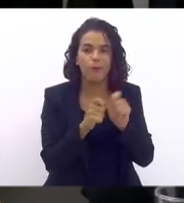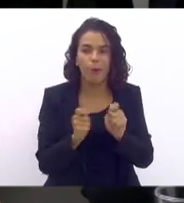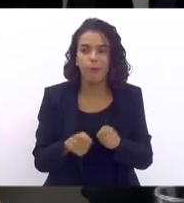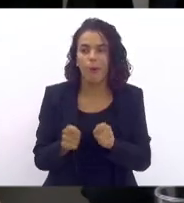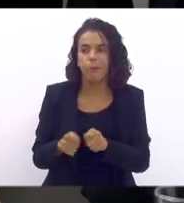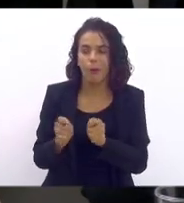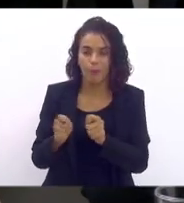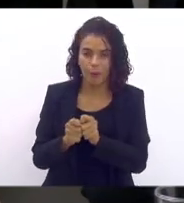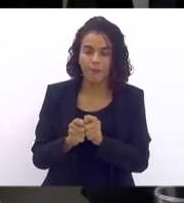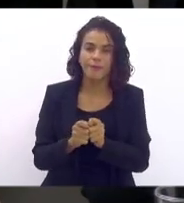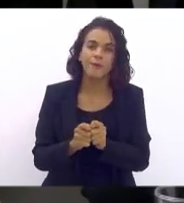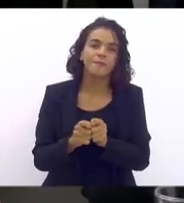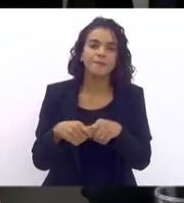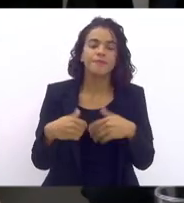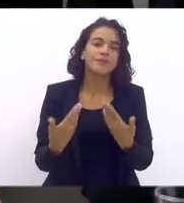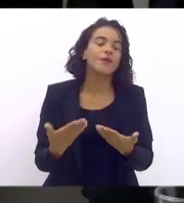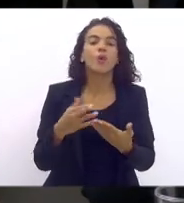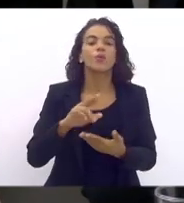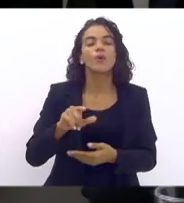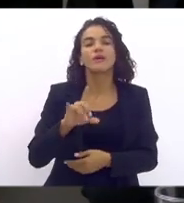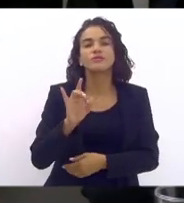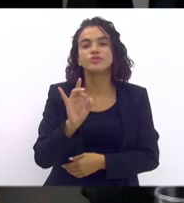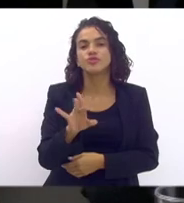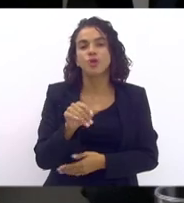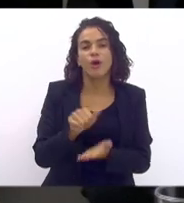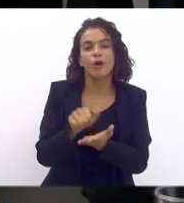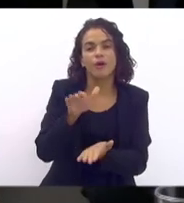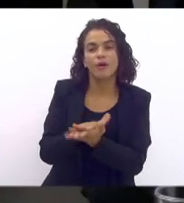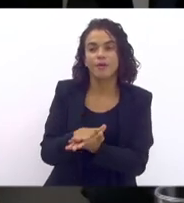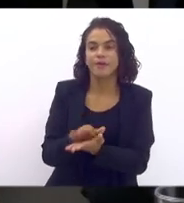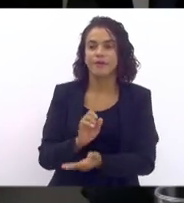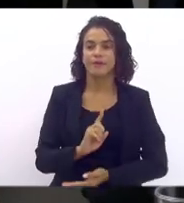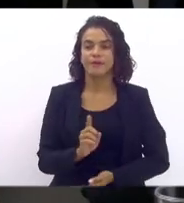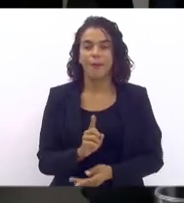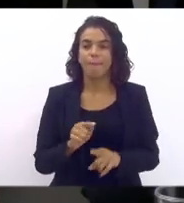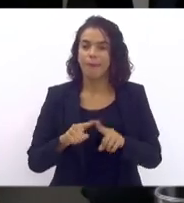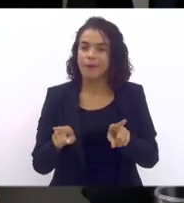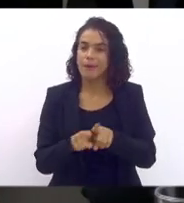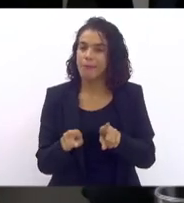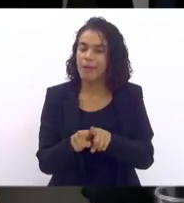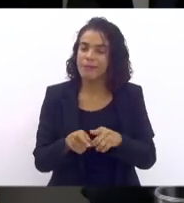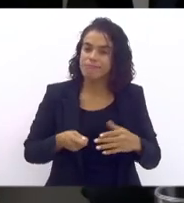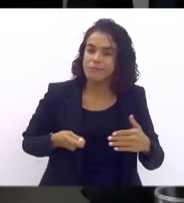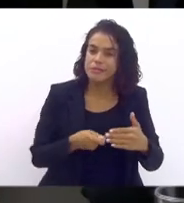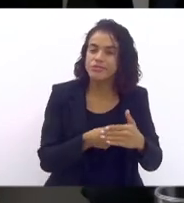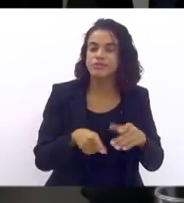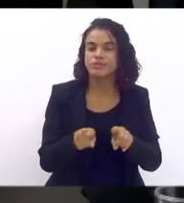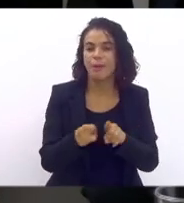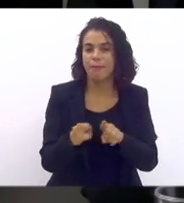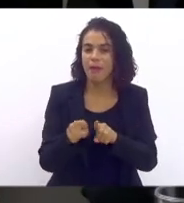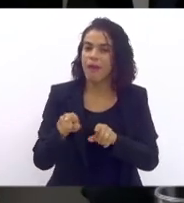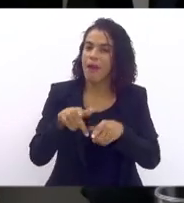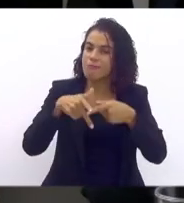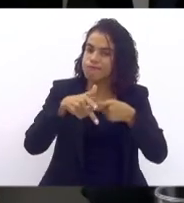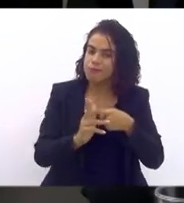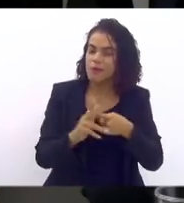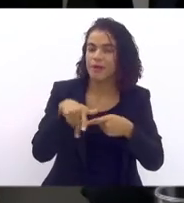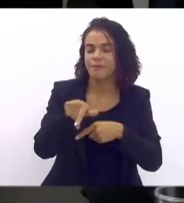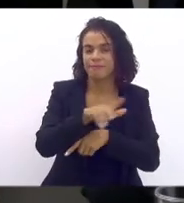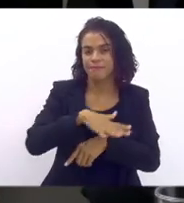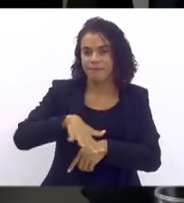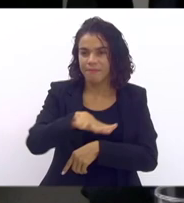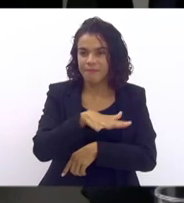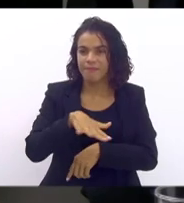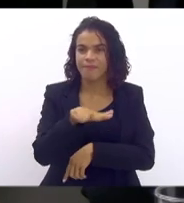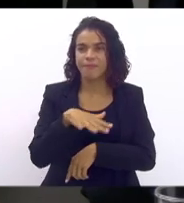avaliação de danos Então não é apenas multar mas também exigir a compensação ambiental e a reparação dos danos né E